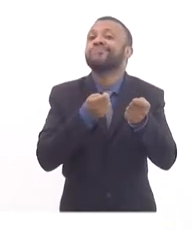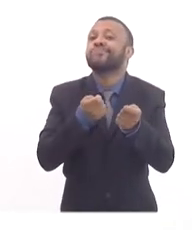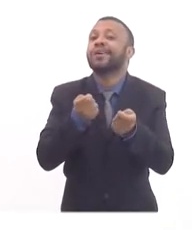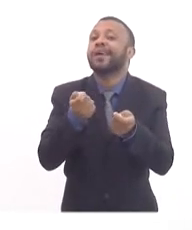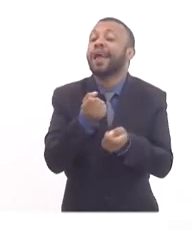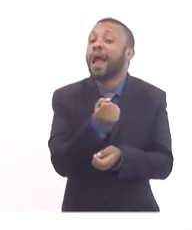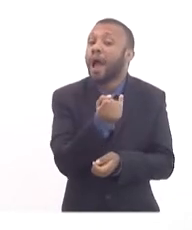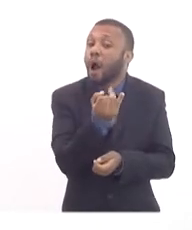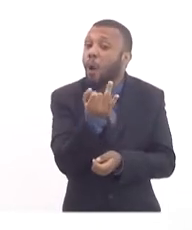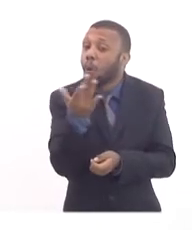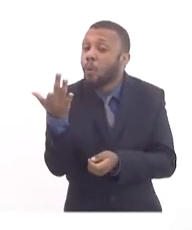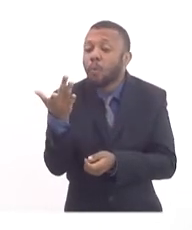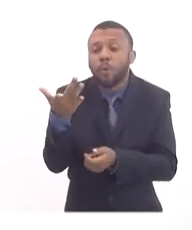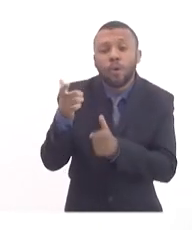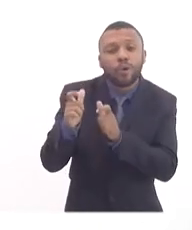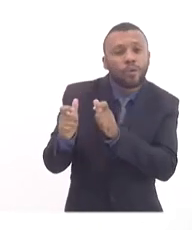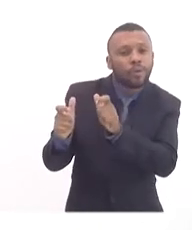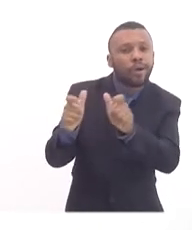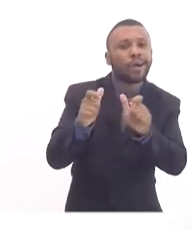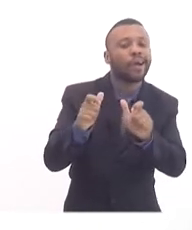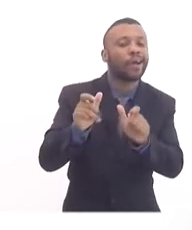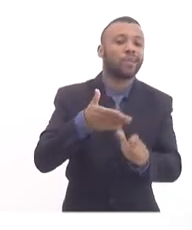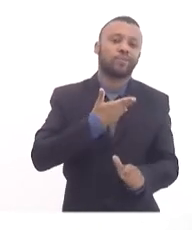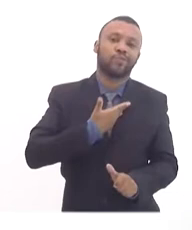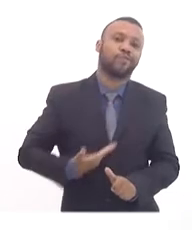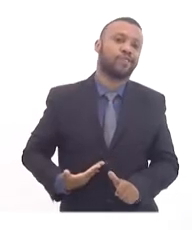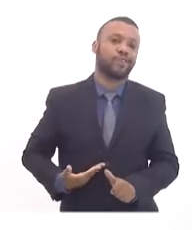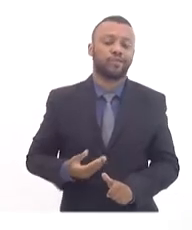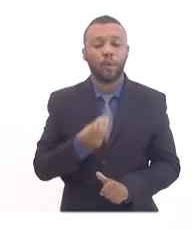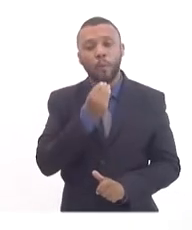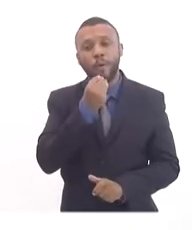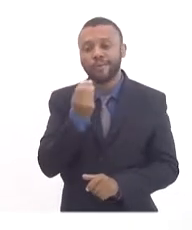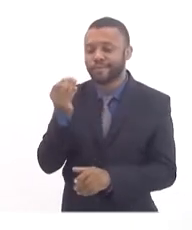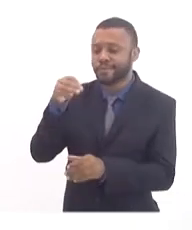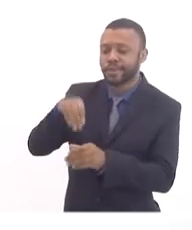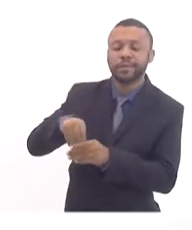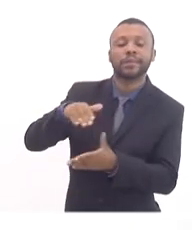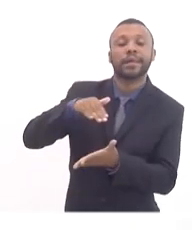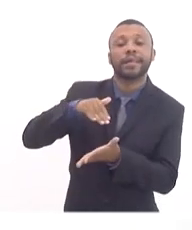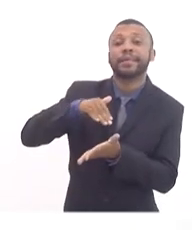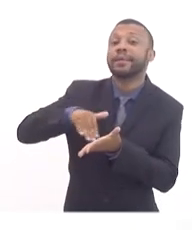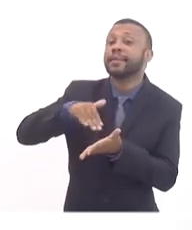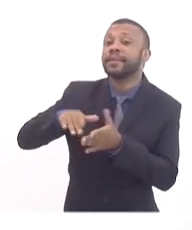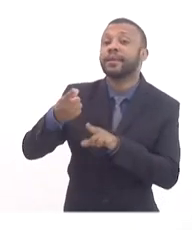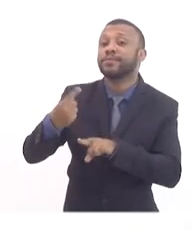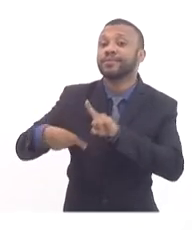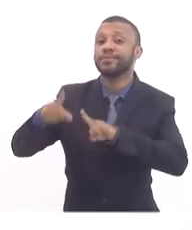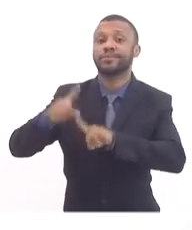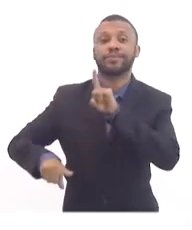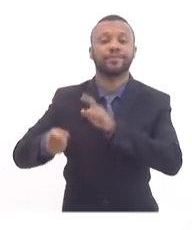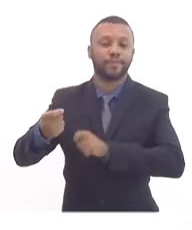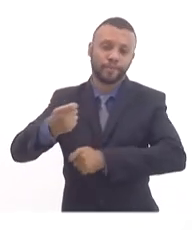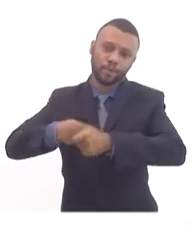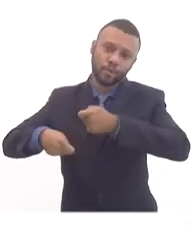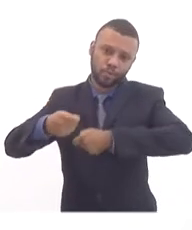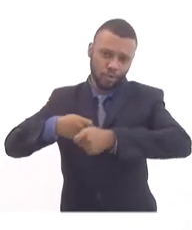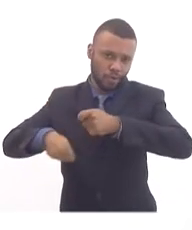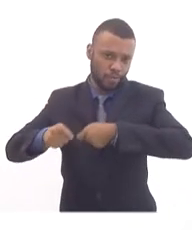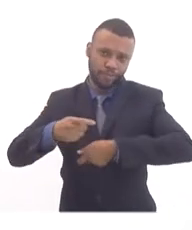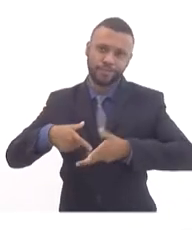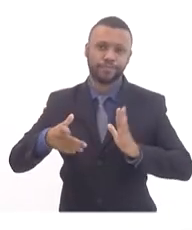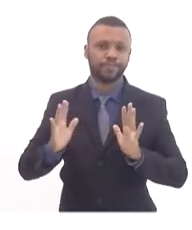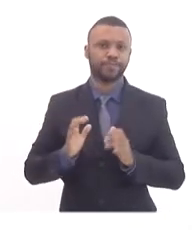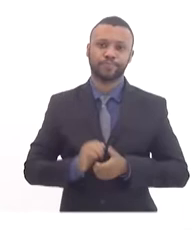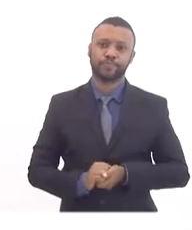passos do Poder Executivo Provavelmente na secretaria desenvolvimento econômico e quando a gente traz né